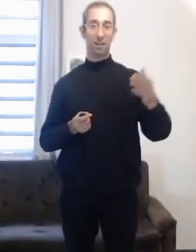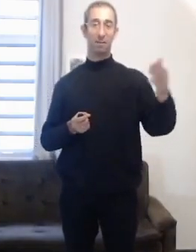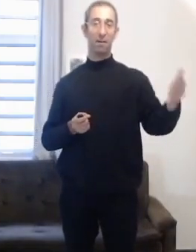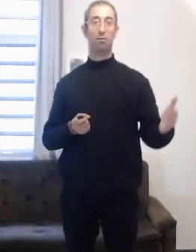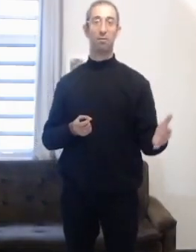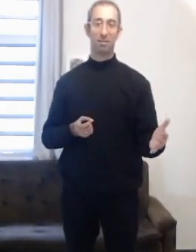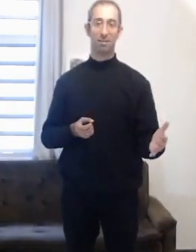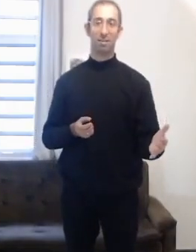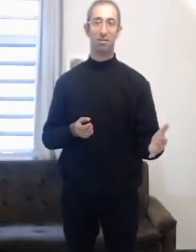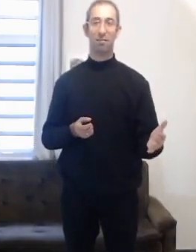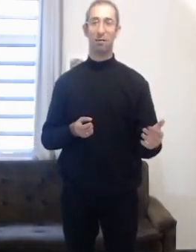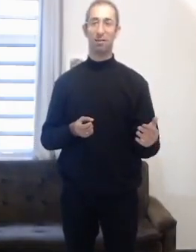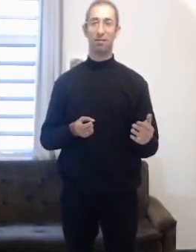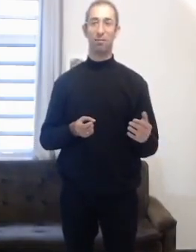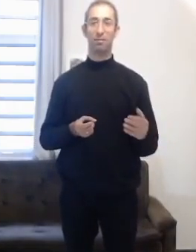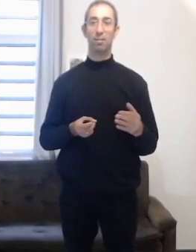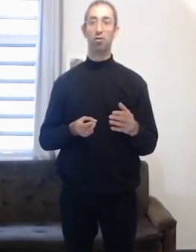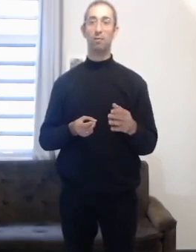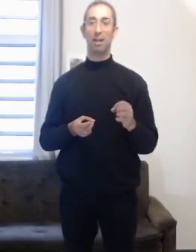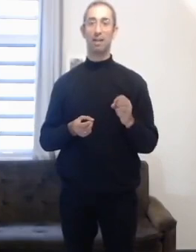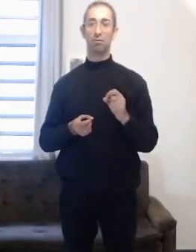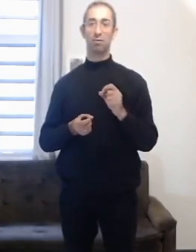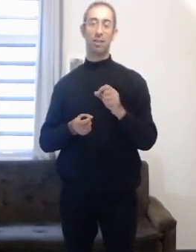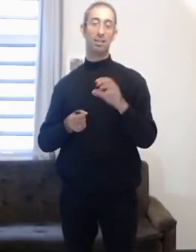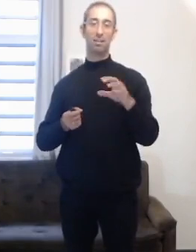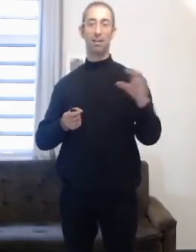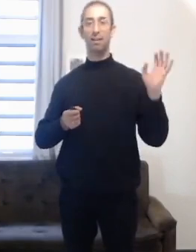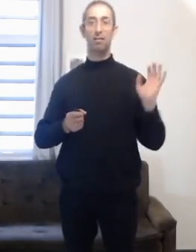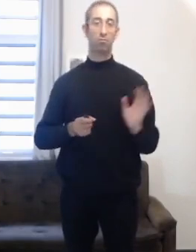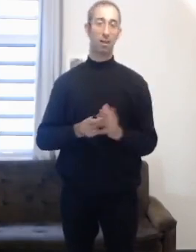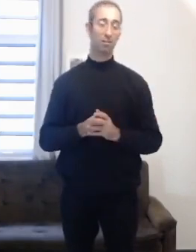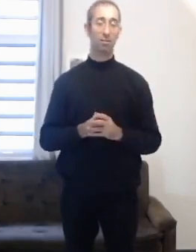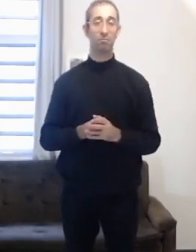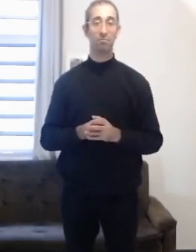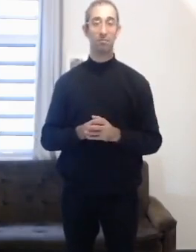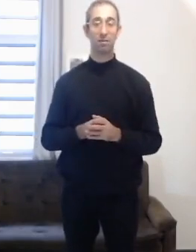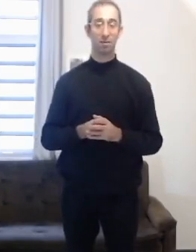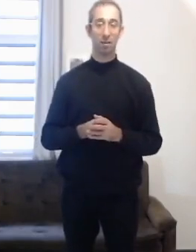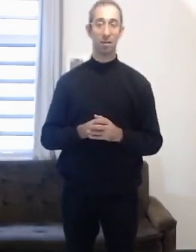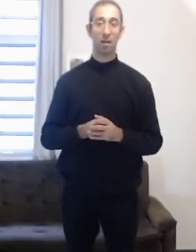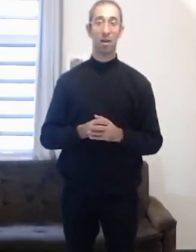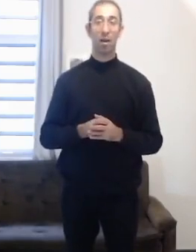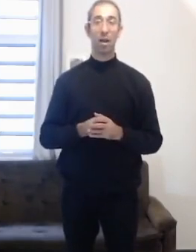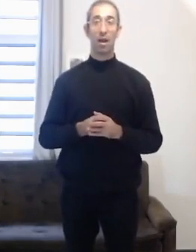gente prevê que vai acontecer, né? Por exemplo, existe uma relação direta entre renda e educação.